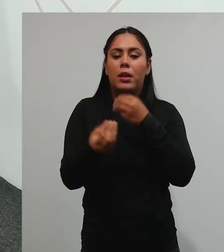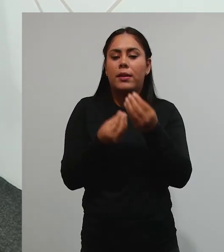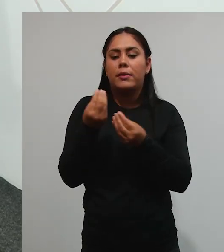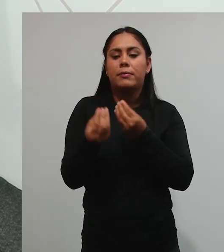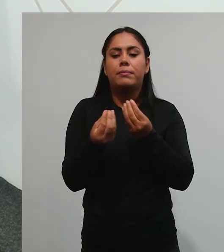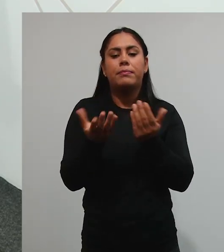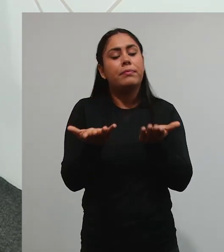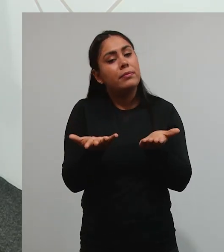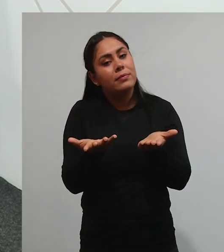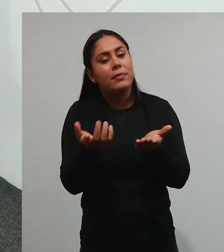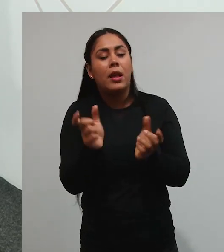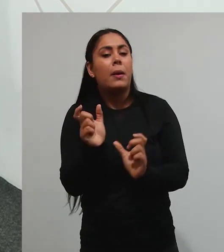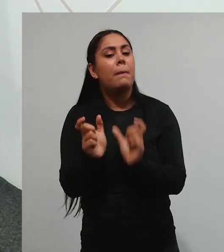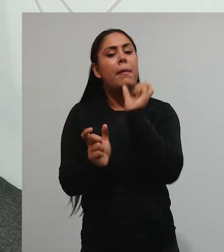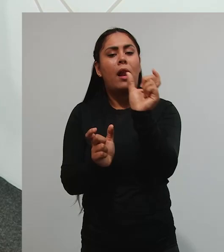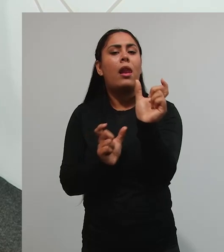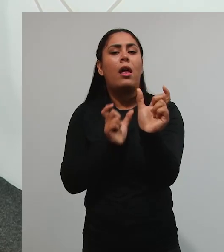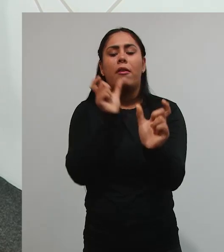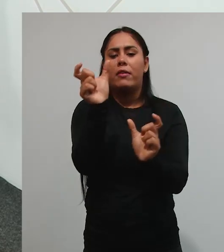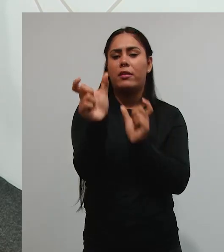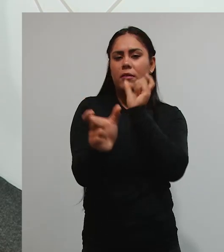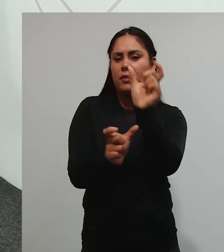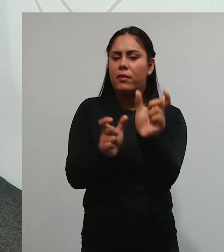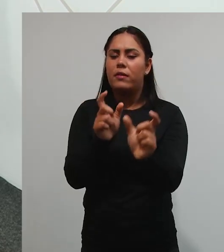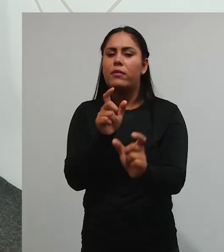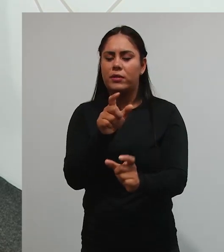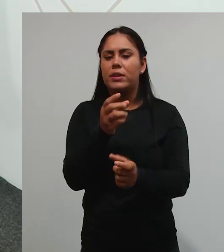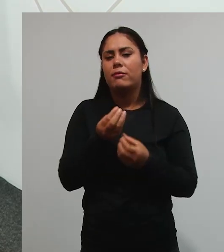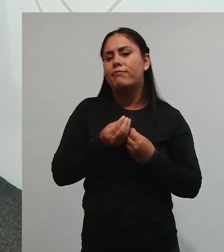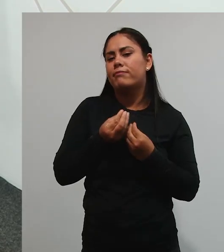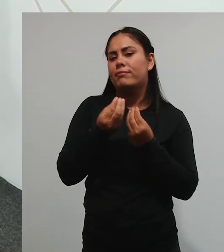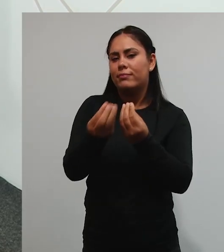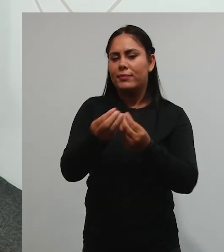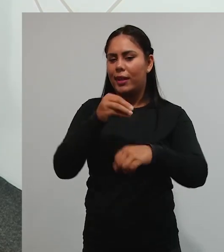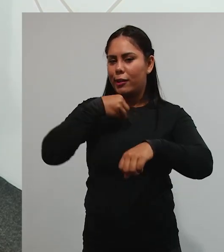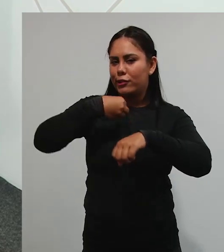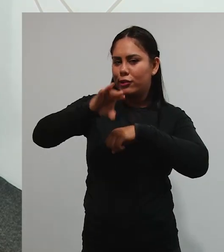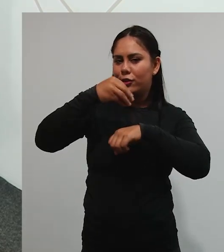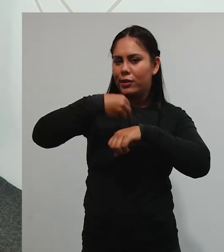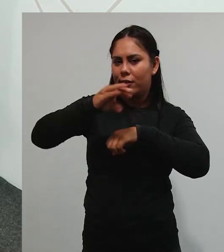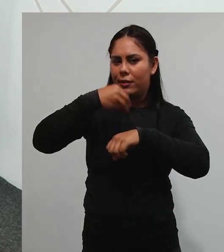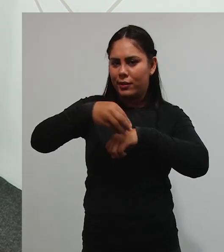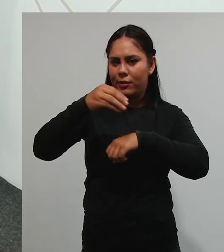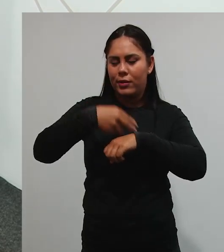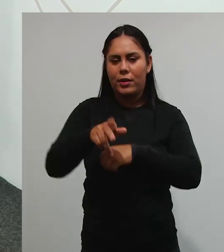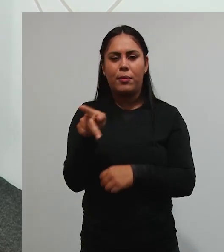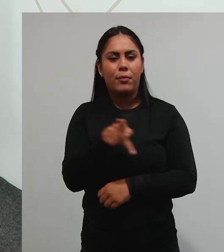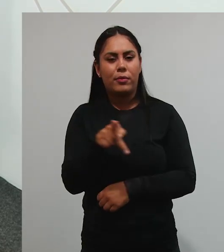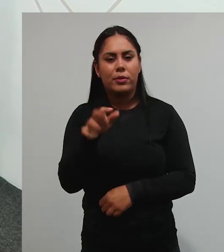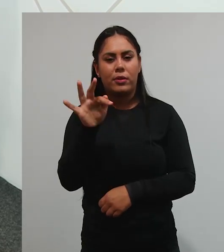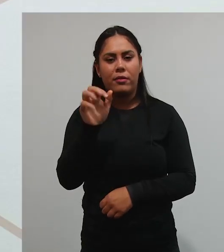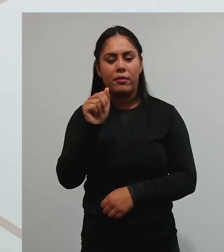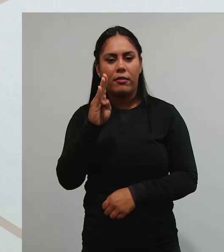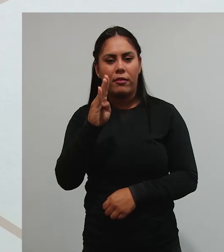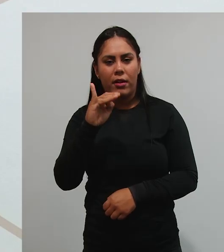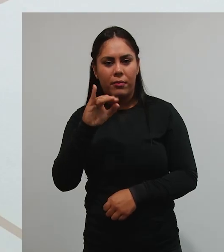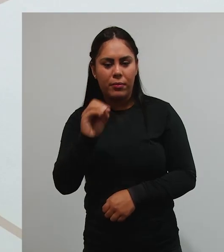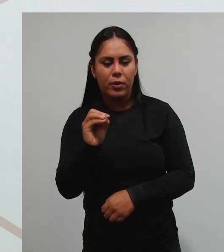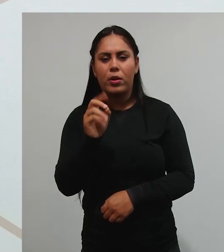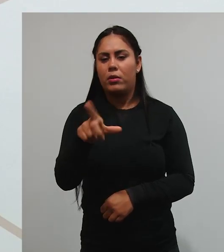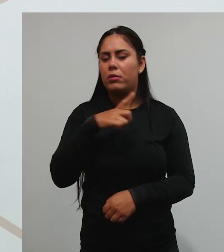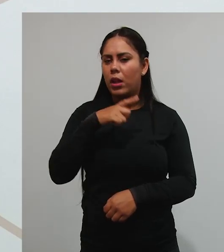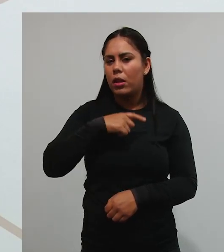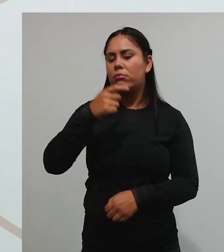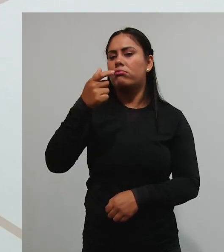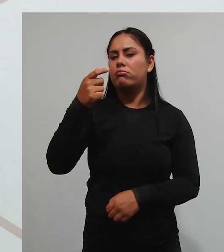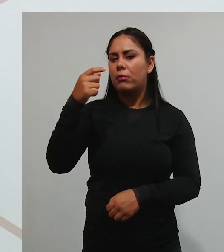alento ou que palavras que você consideraria, que dica que você consideraria, professor Fábio? Assim, olha,